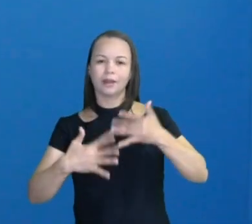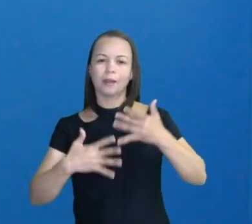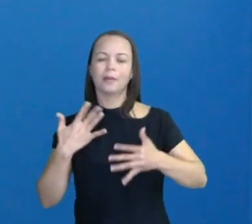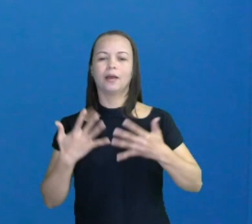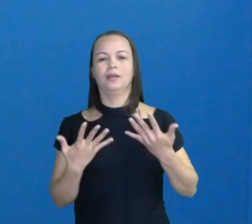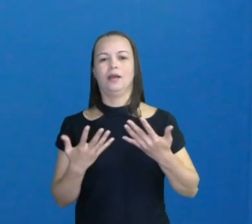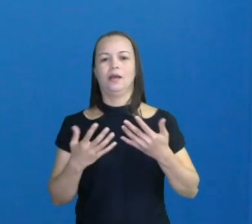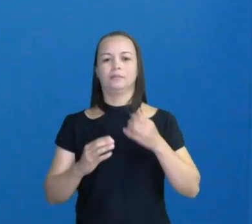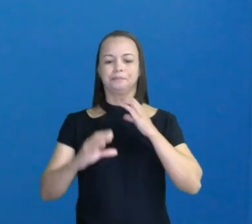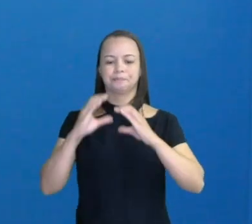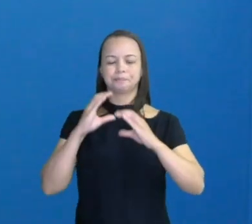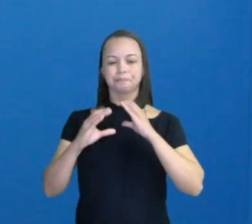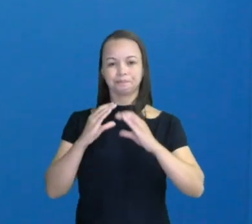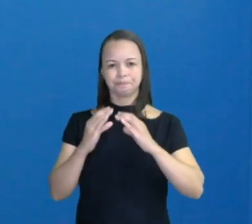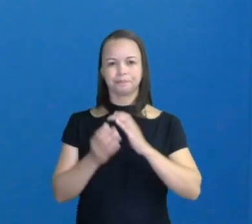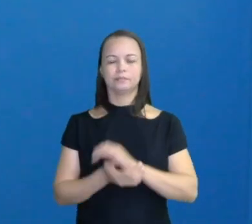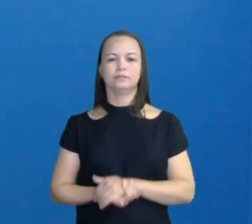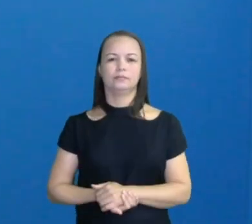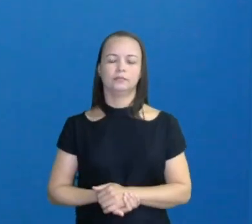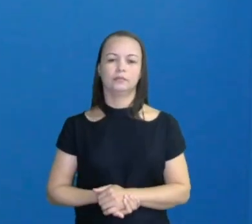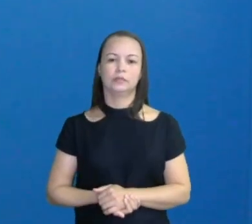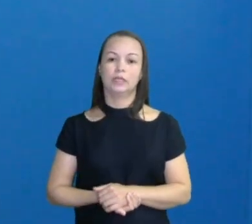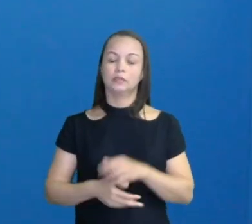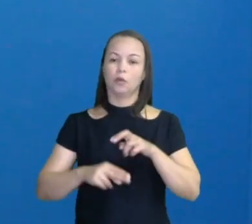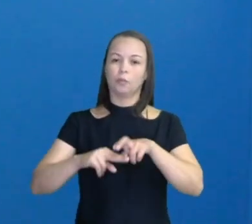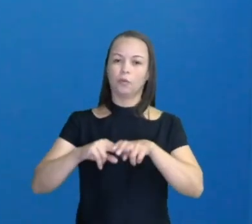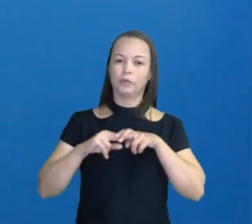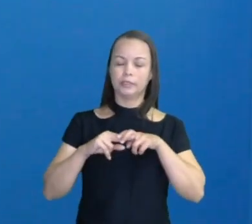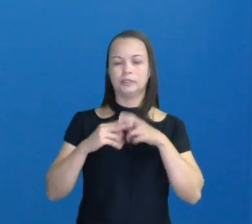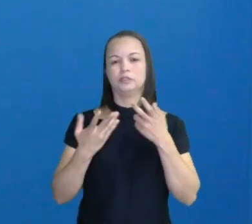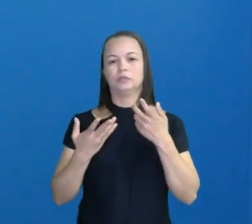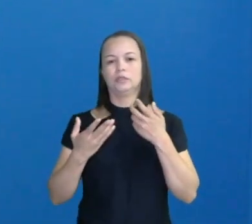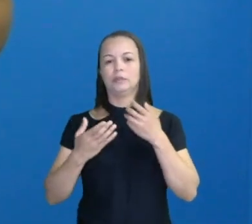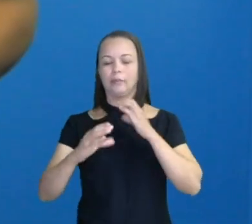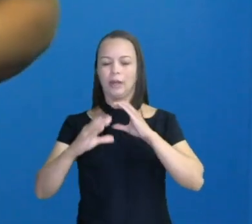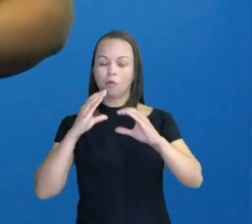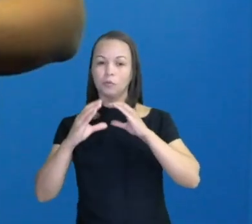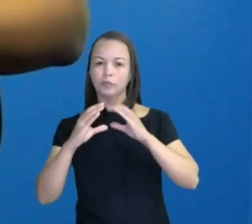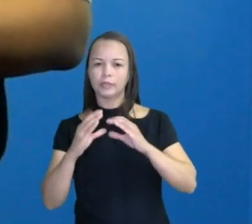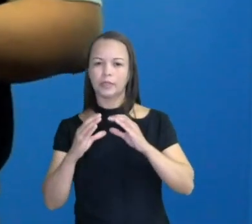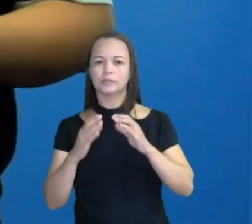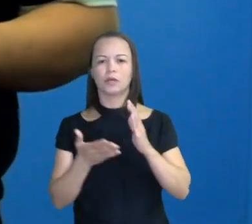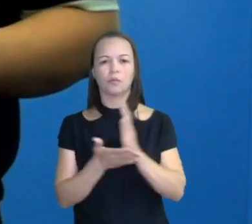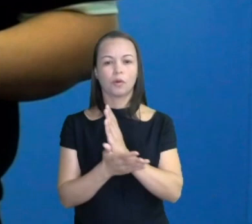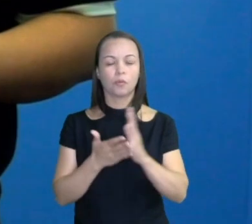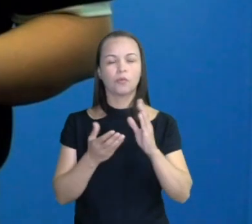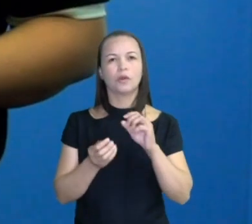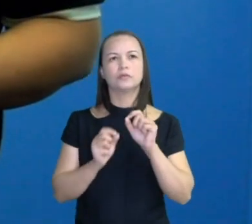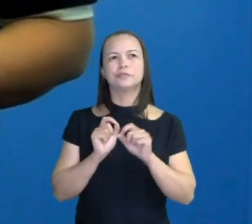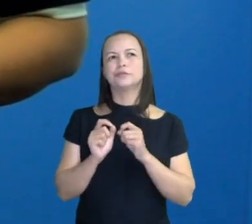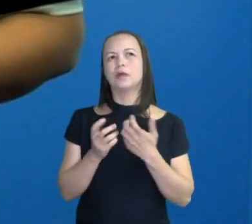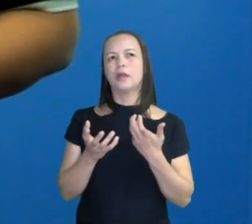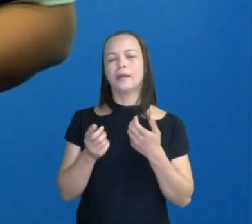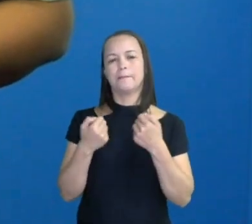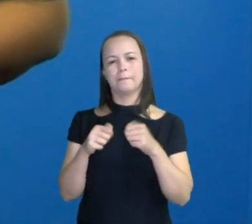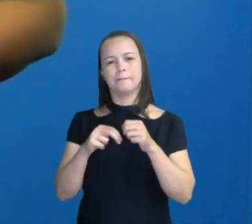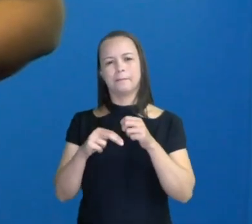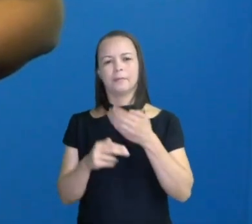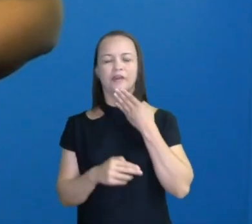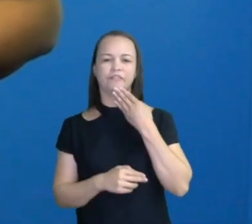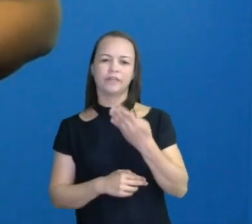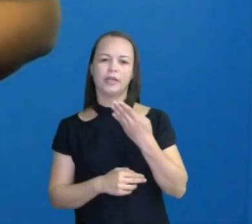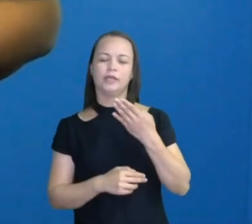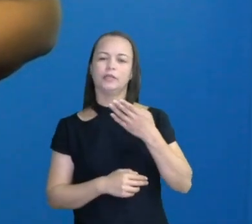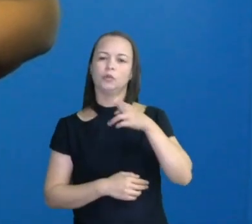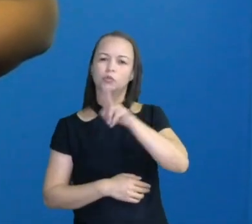essa comunicação, certo? Por isso que para certas comunicações, eles preferem utilizar o